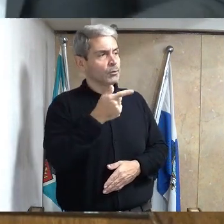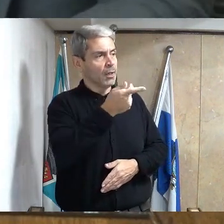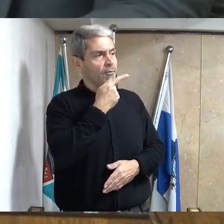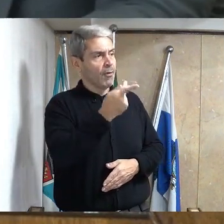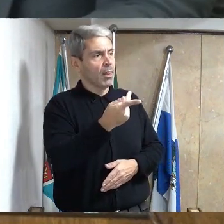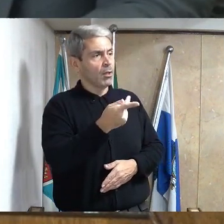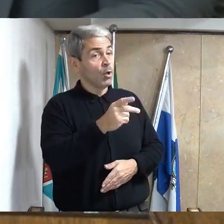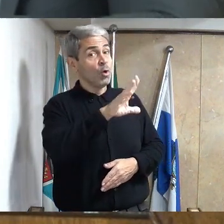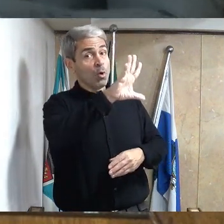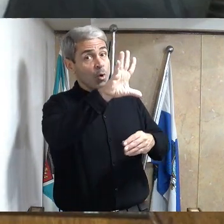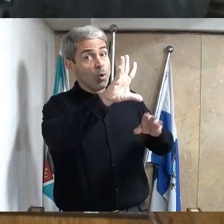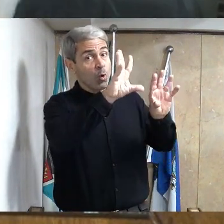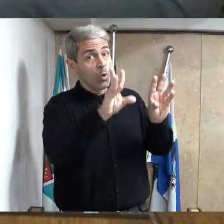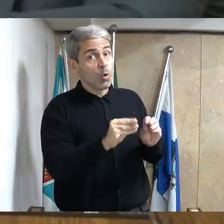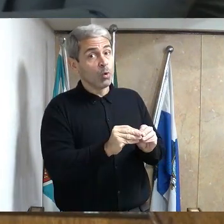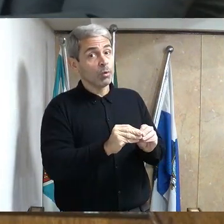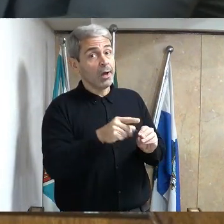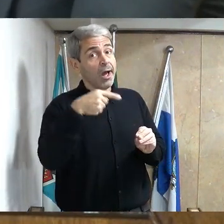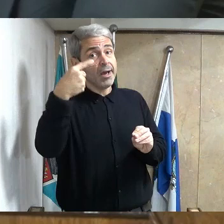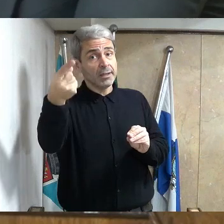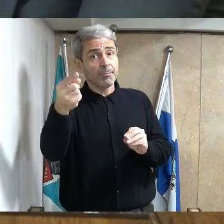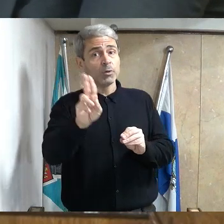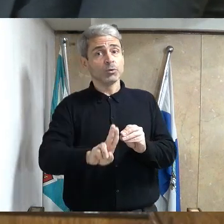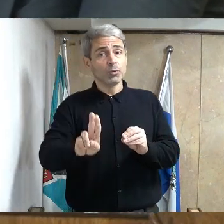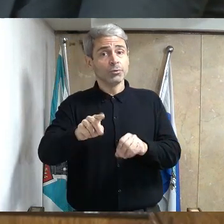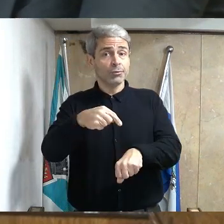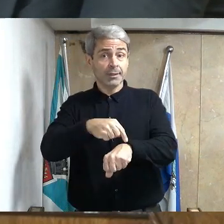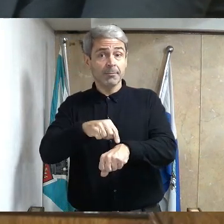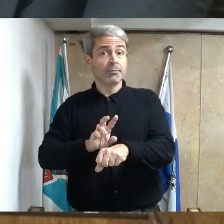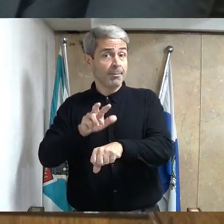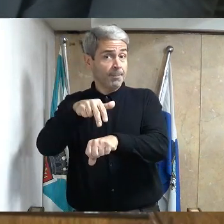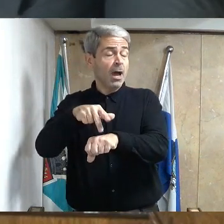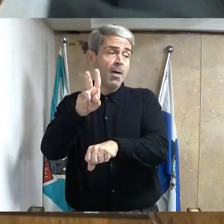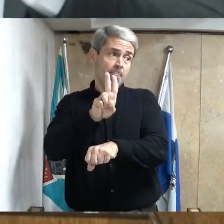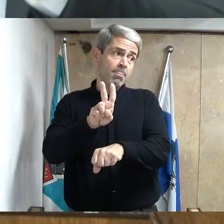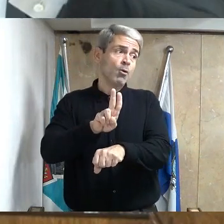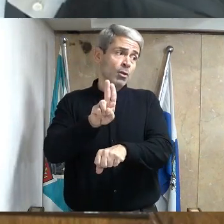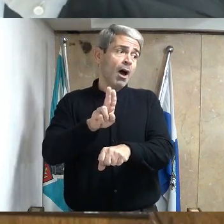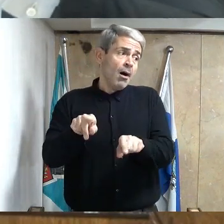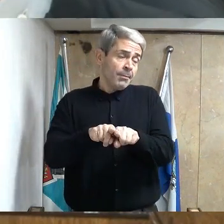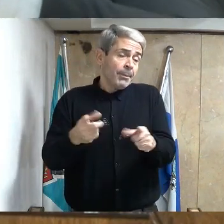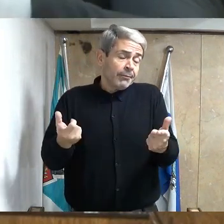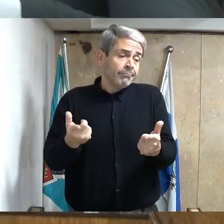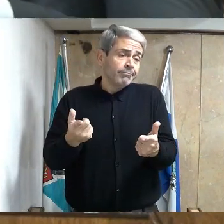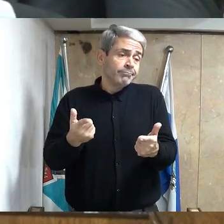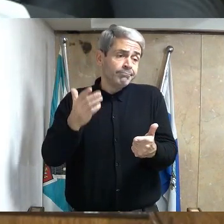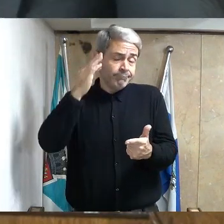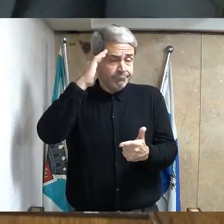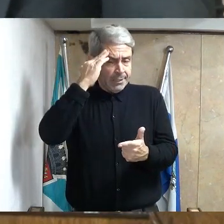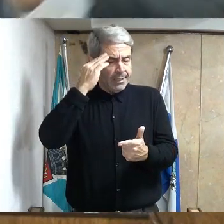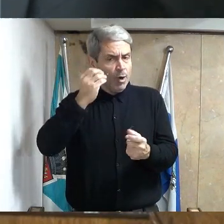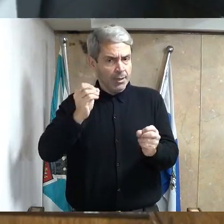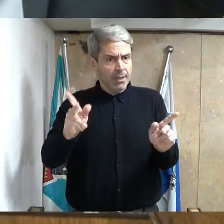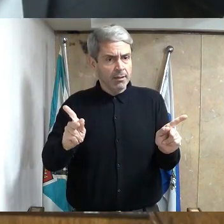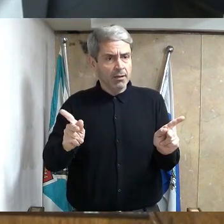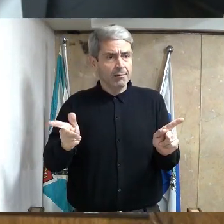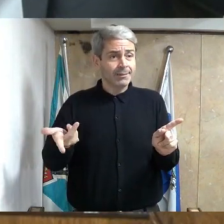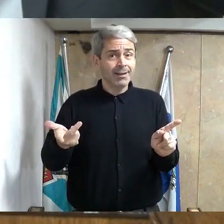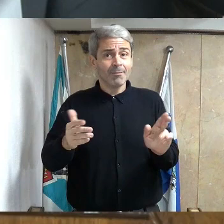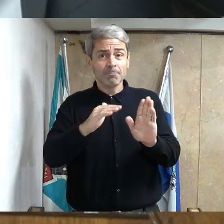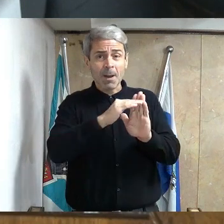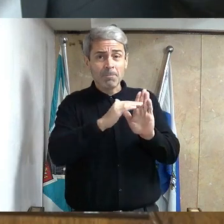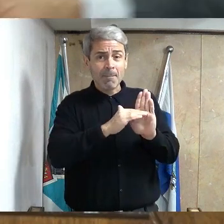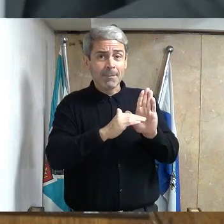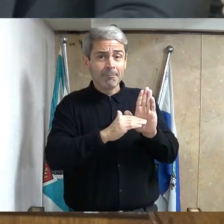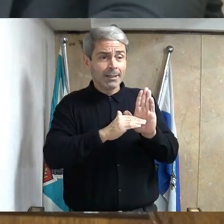concluir o discurso, que Vossas Excelências irão usar a tribuna também, que possam compreender, para não quebrar a linha de